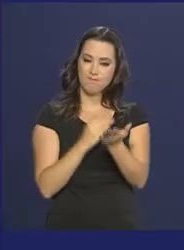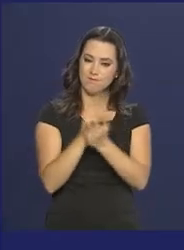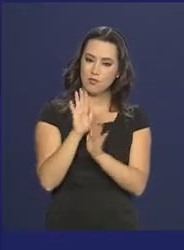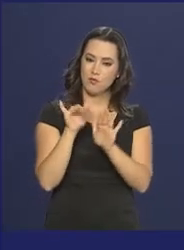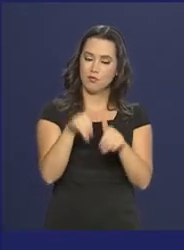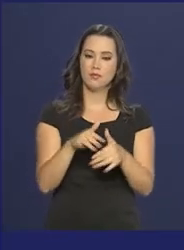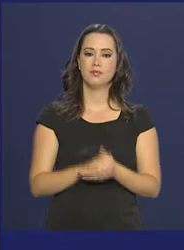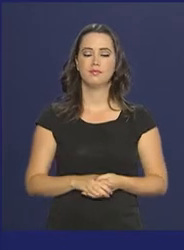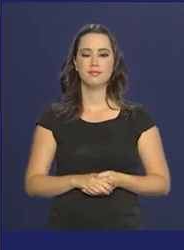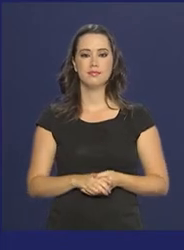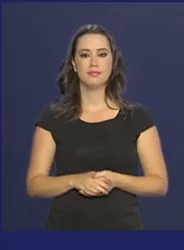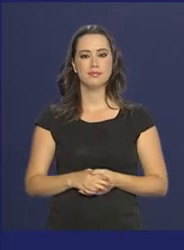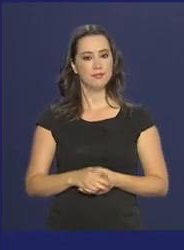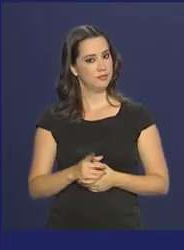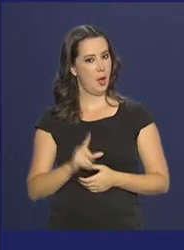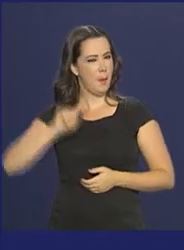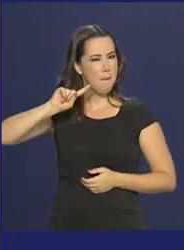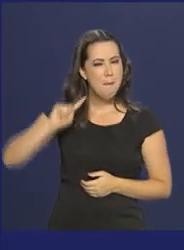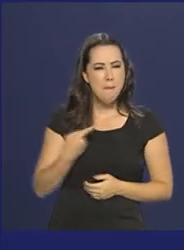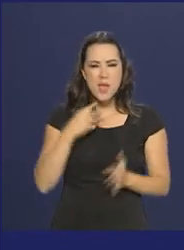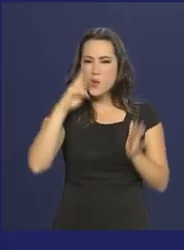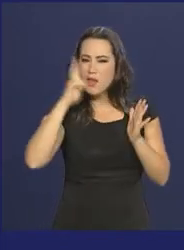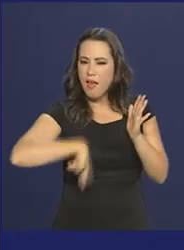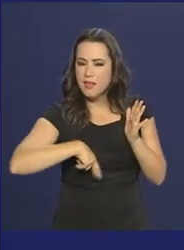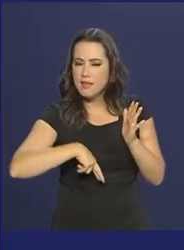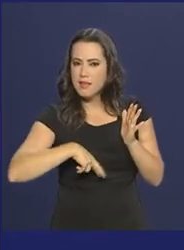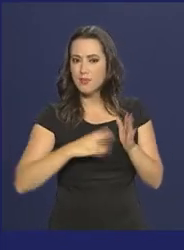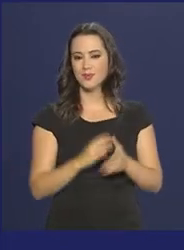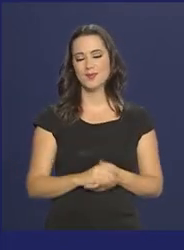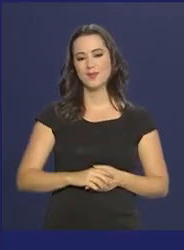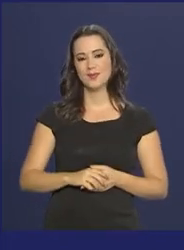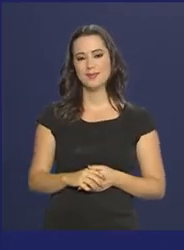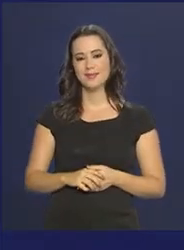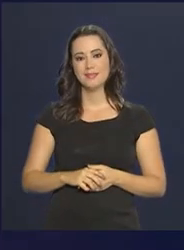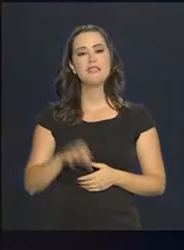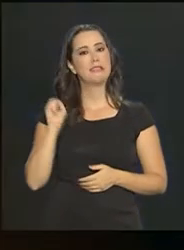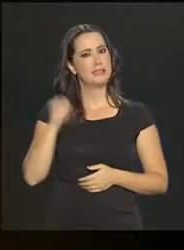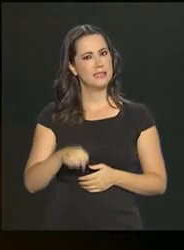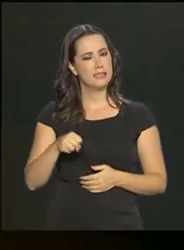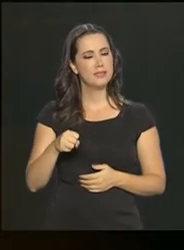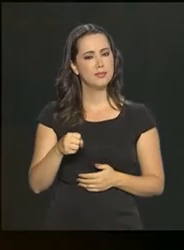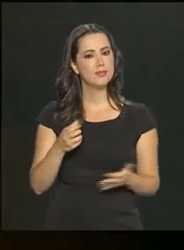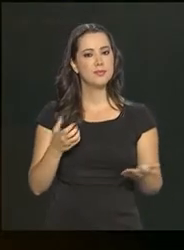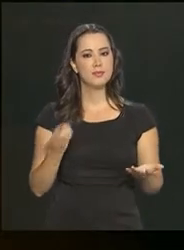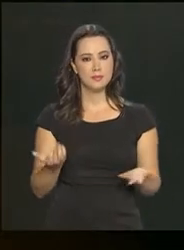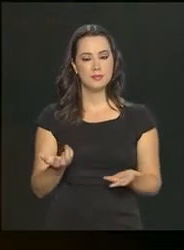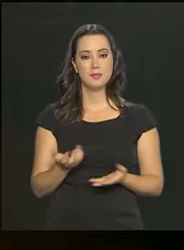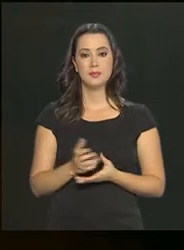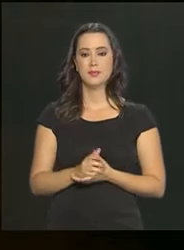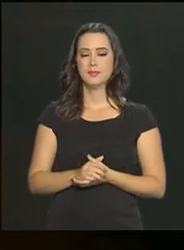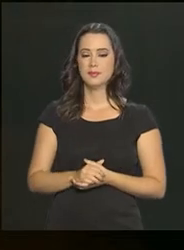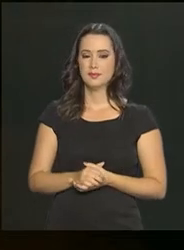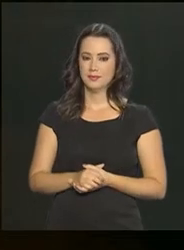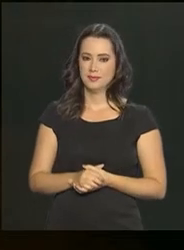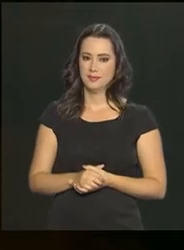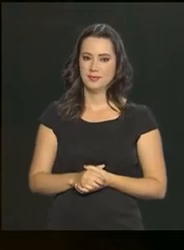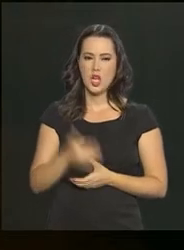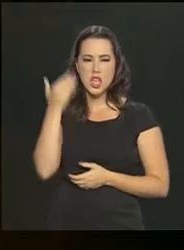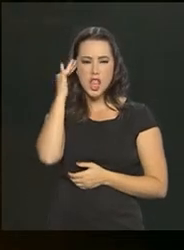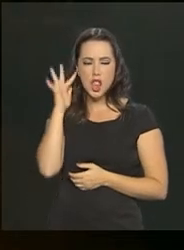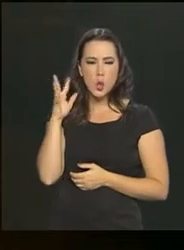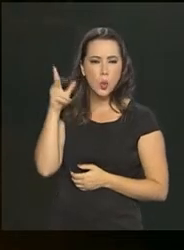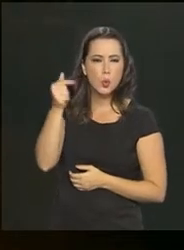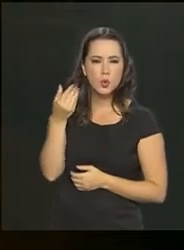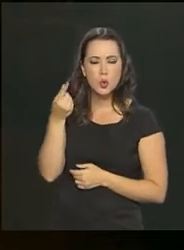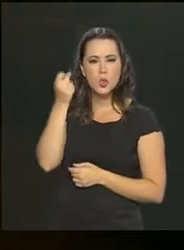para a nota mil da redação do enem sim eu como todos